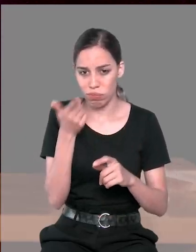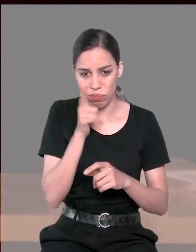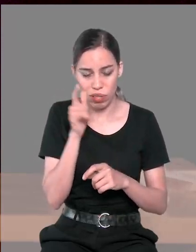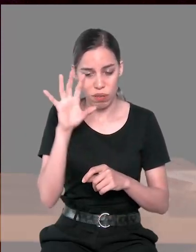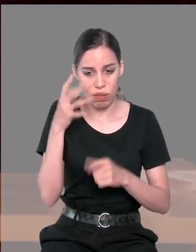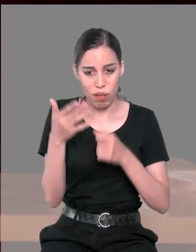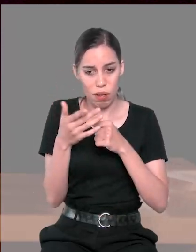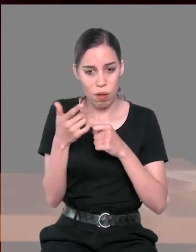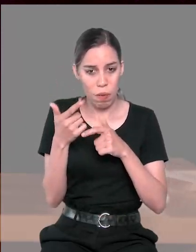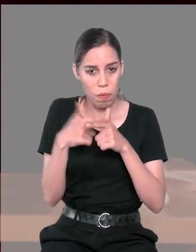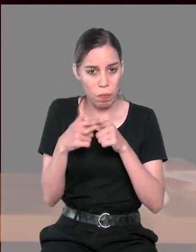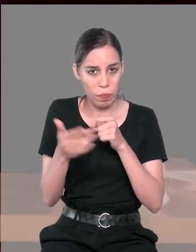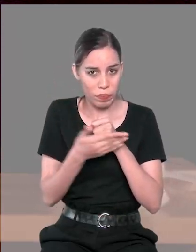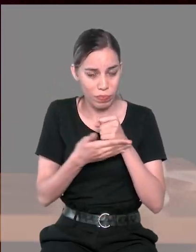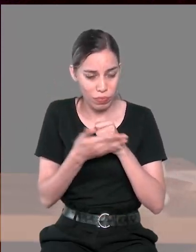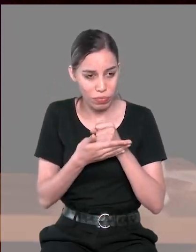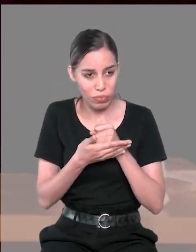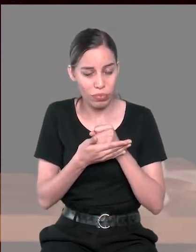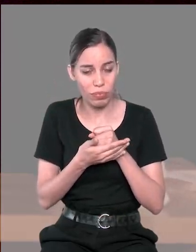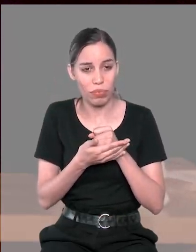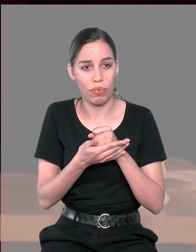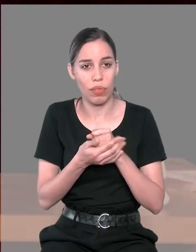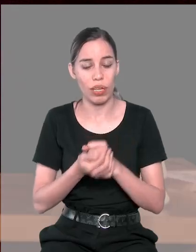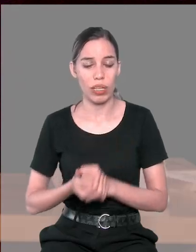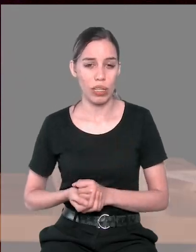né? E assim, eu